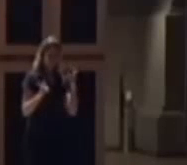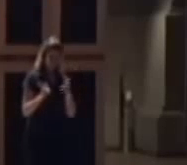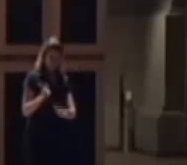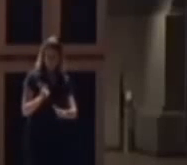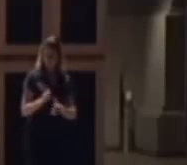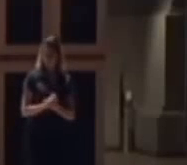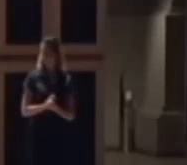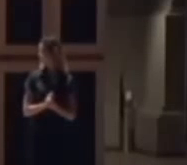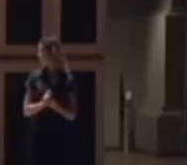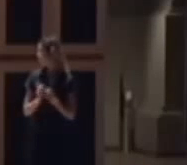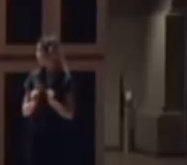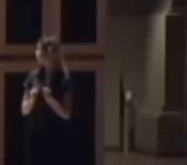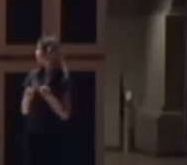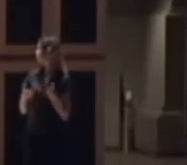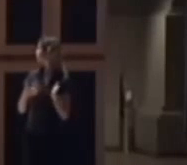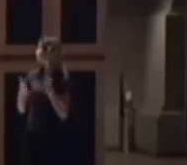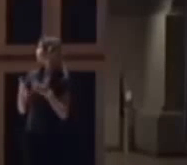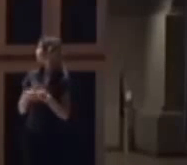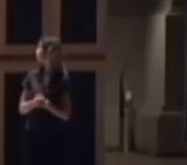Pode passar, por favor.